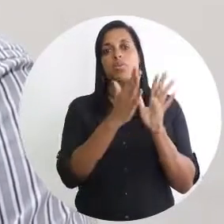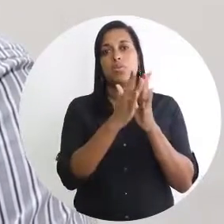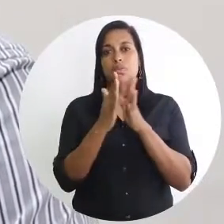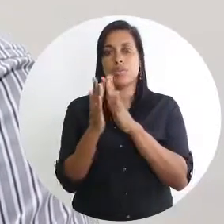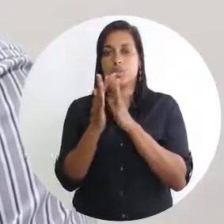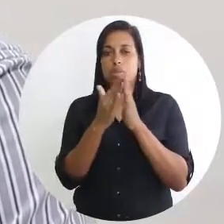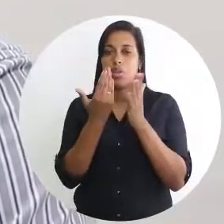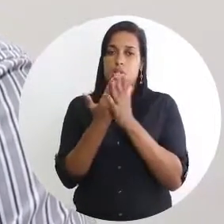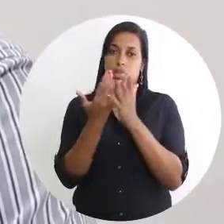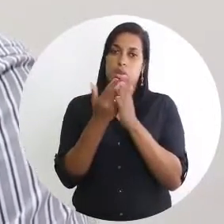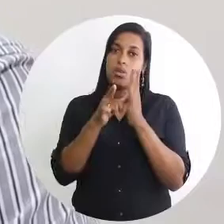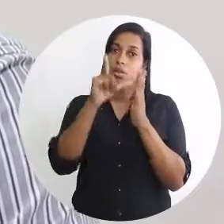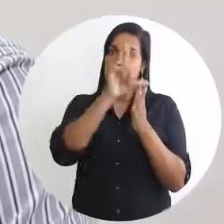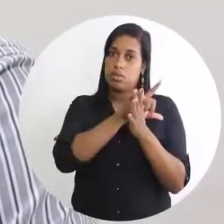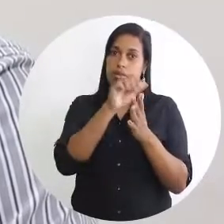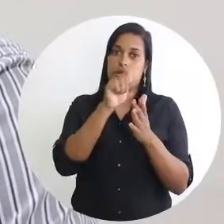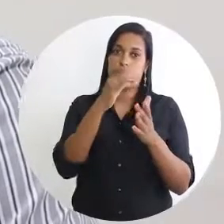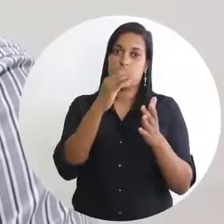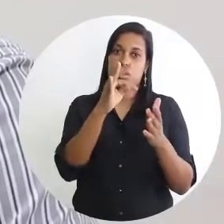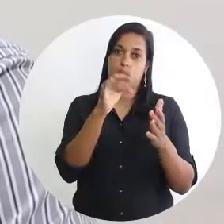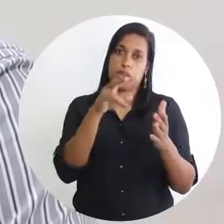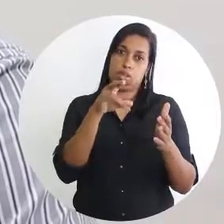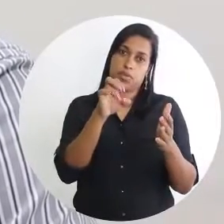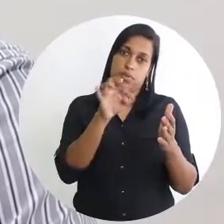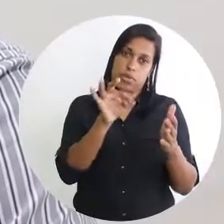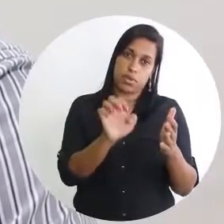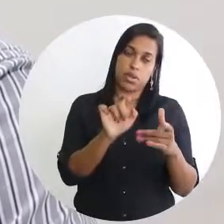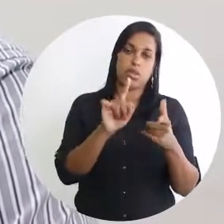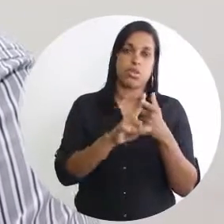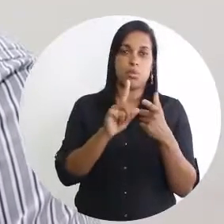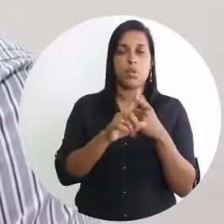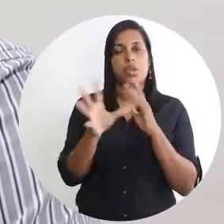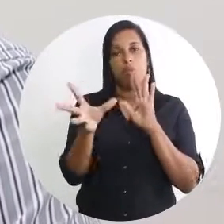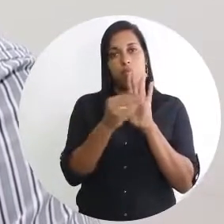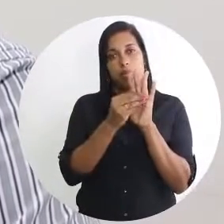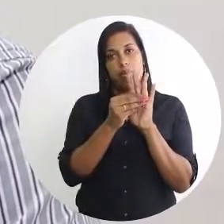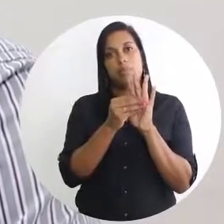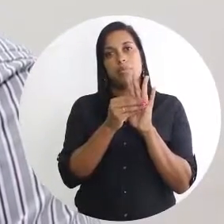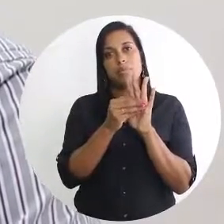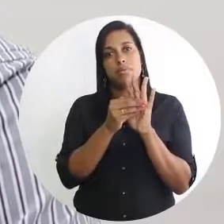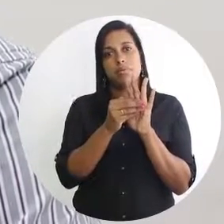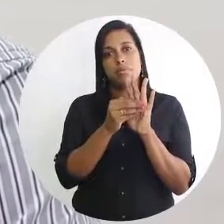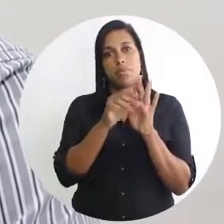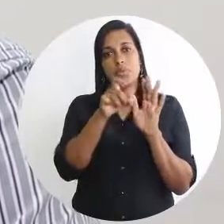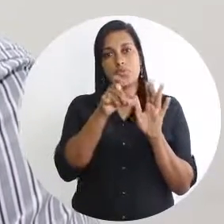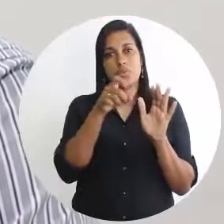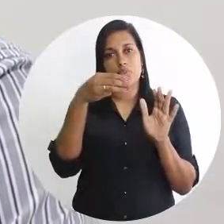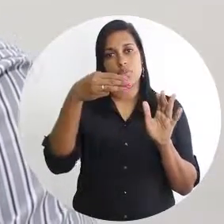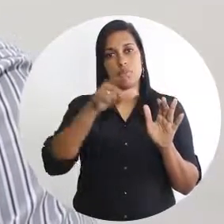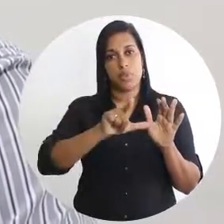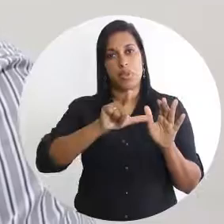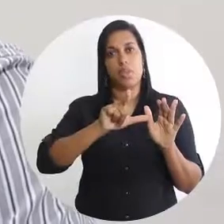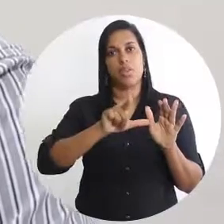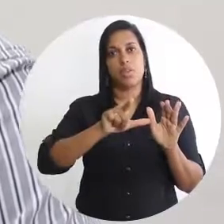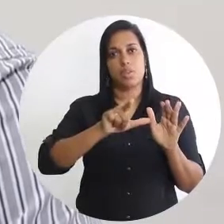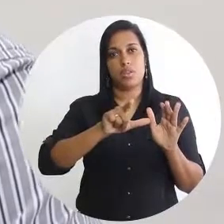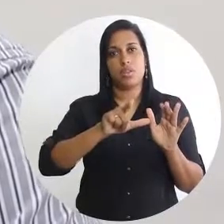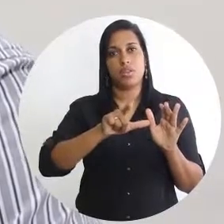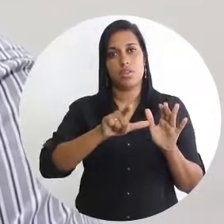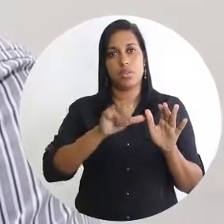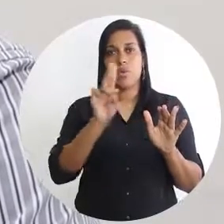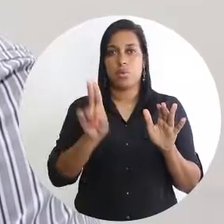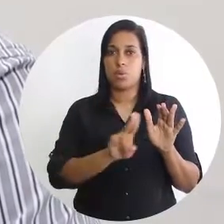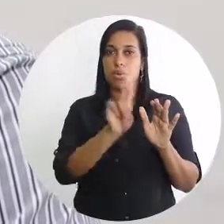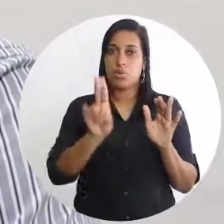dinamicamente na aula anterior, na classe Activity, e colocar esses botões no seu XML de layout, certo? E posicionar